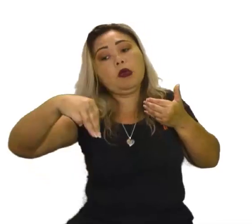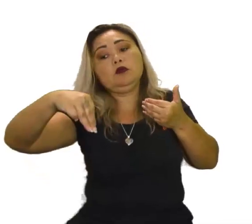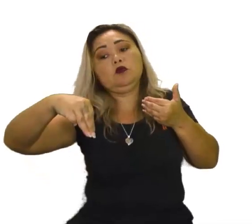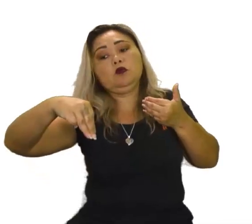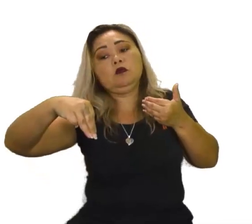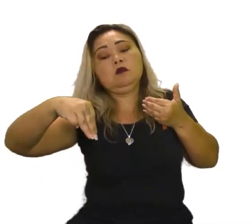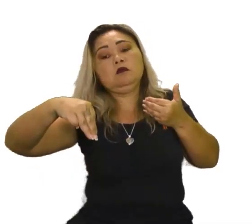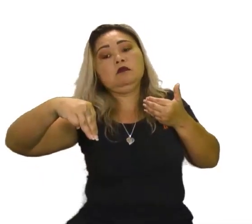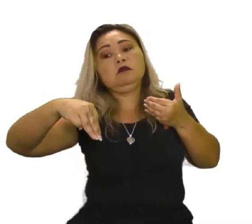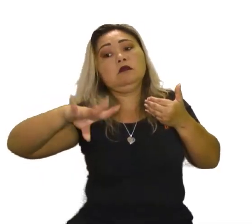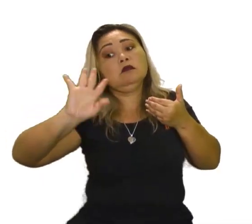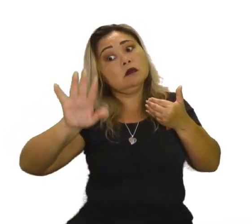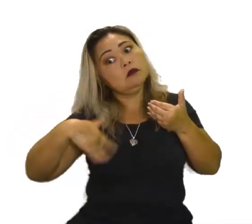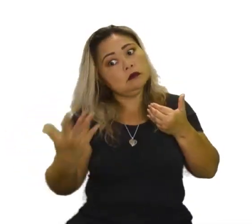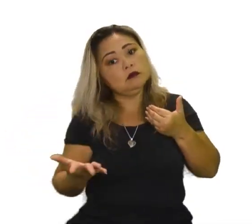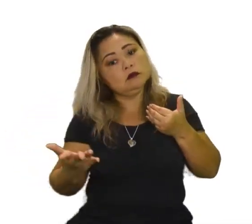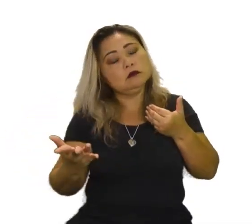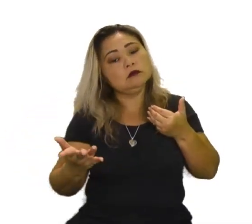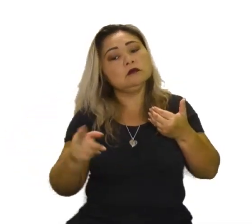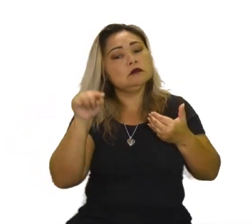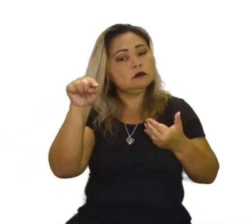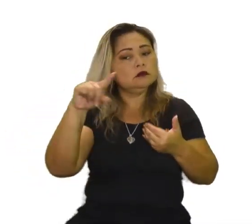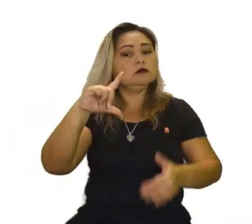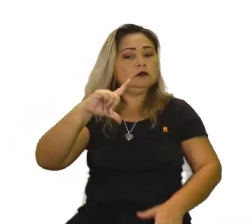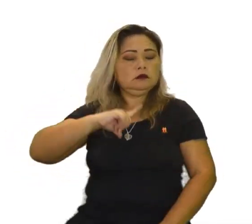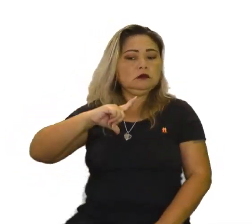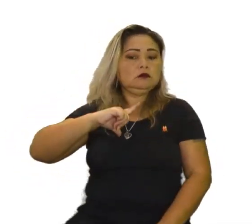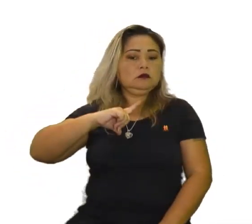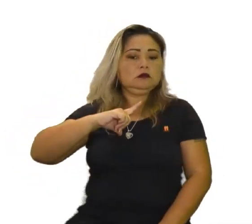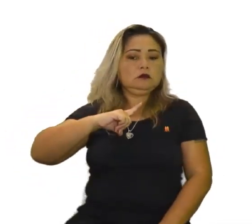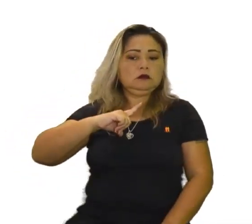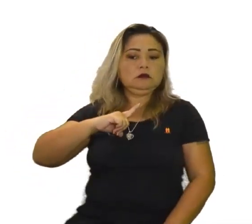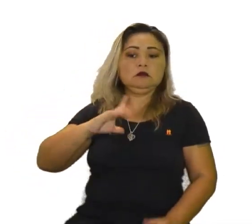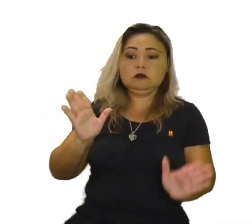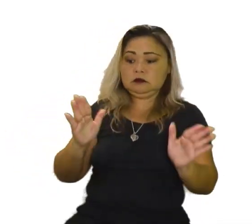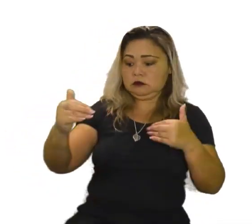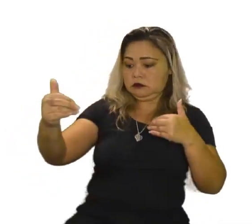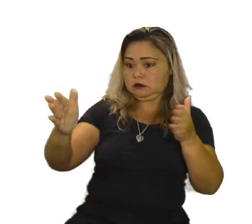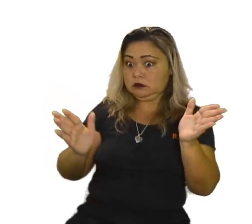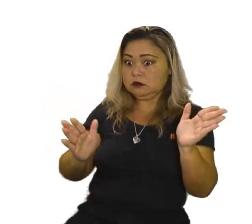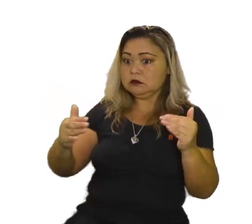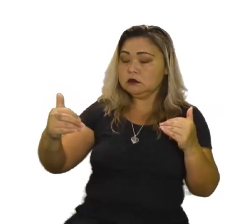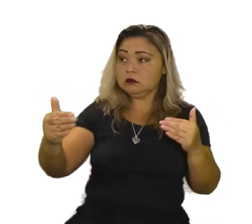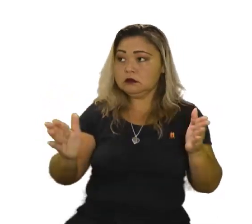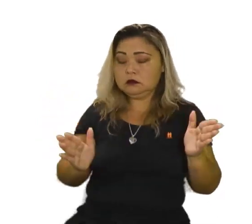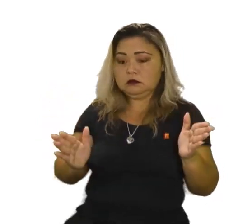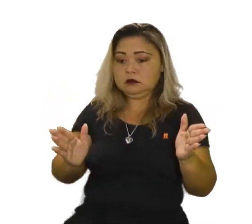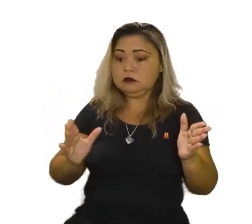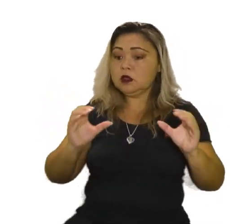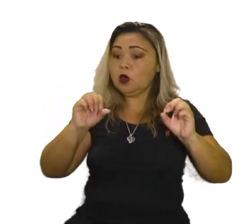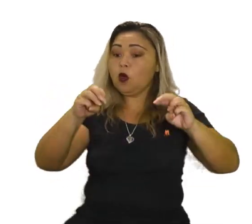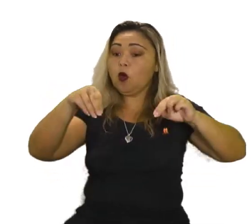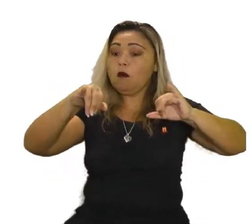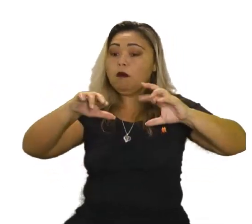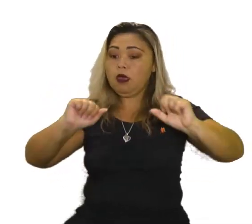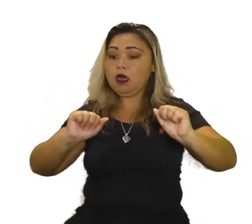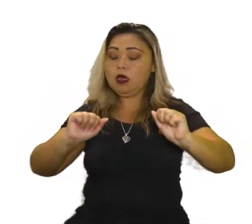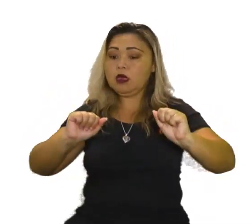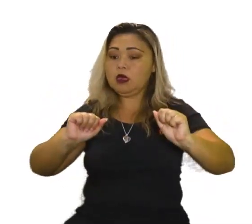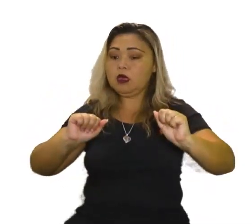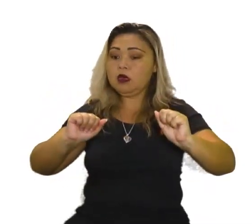200 metros. Então, vamos lá. Você tem a sua caixa, você tem lá a sua colmeia,